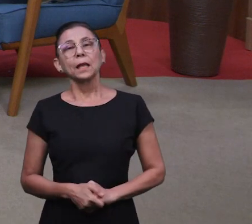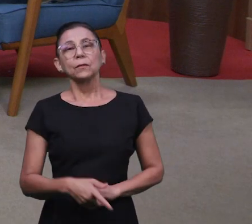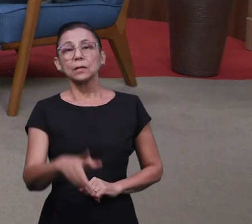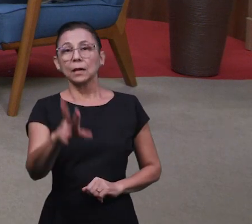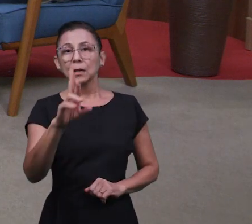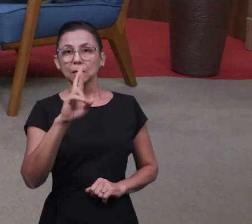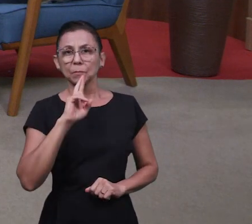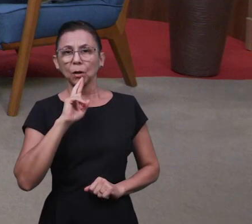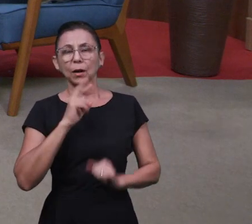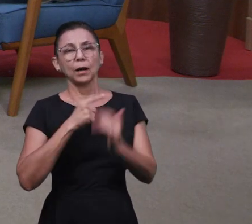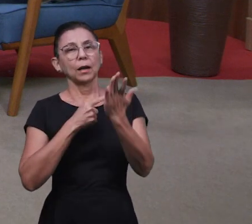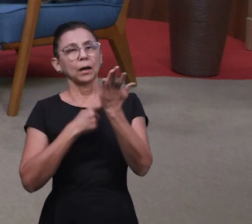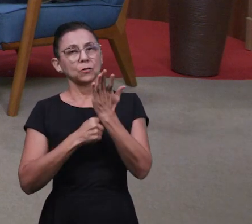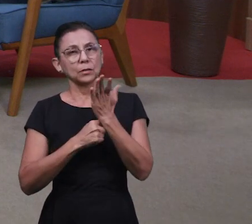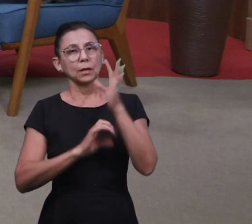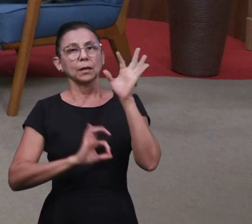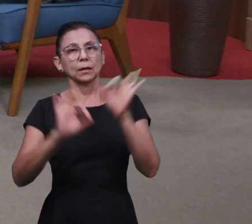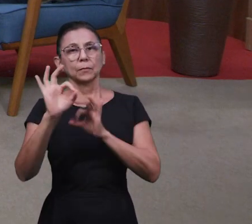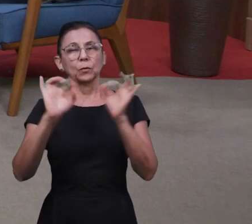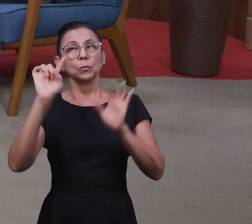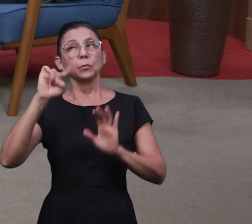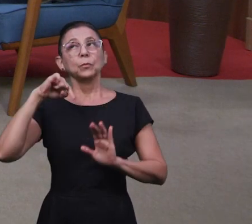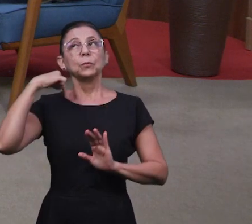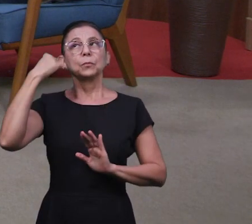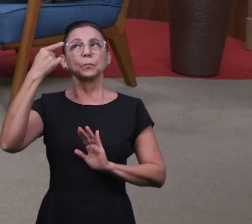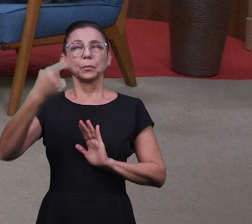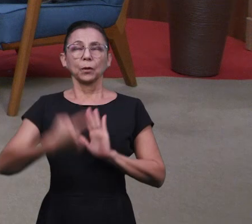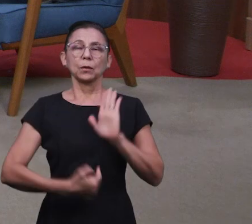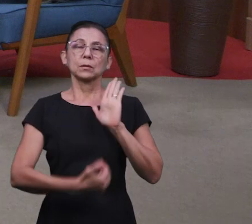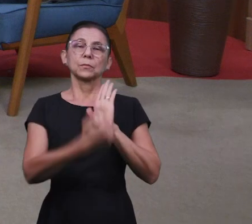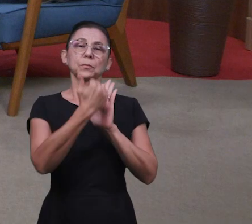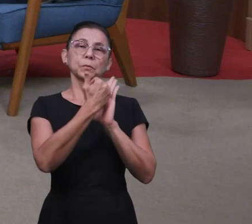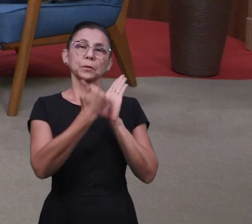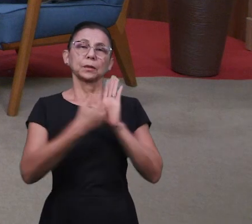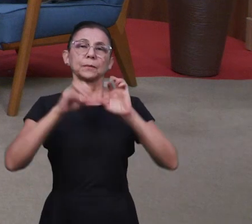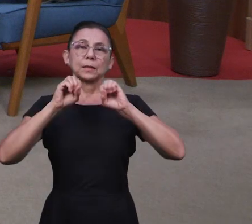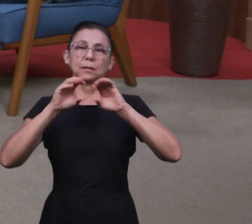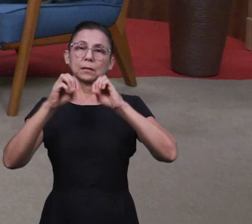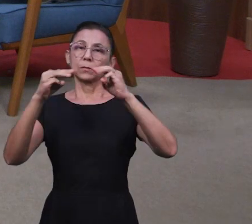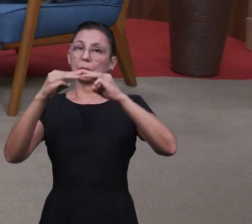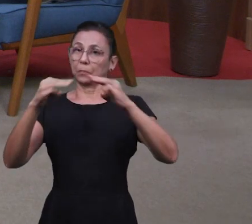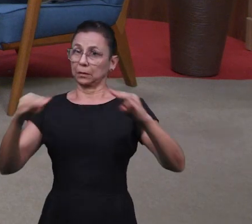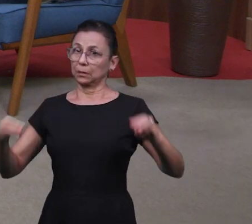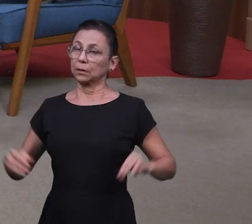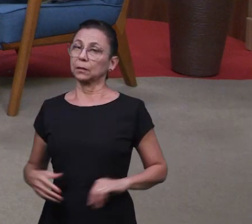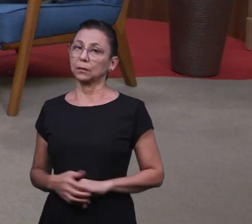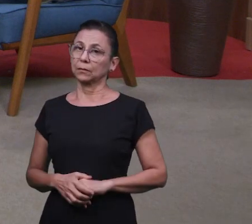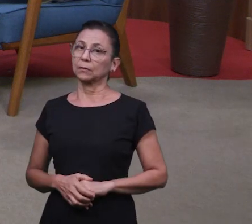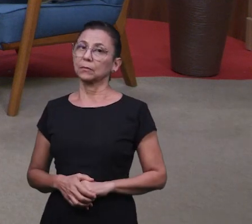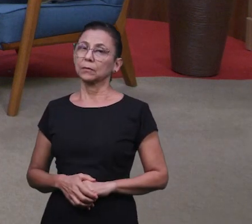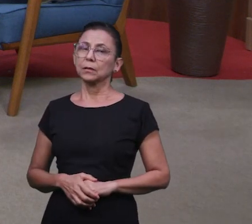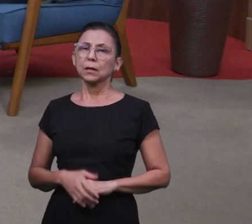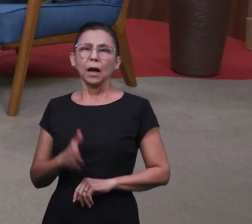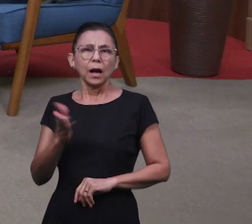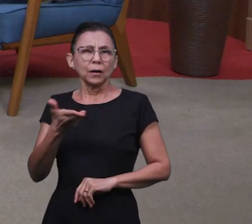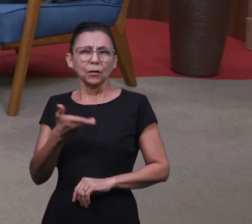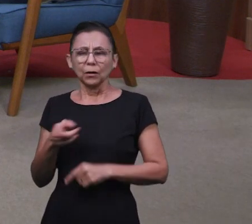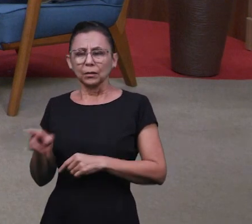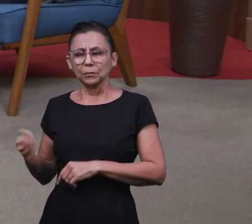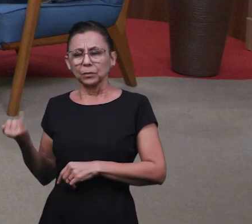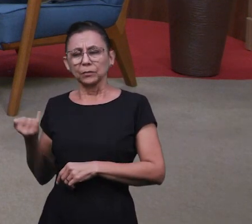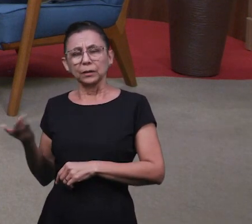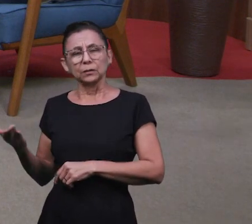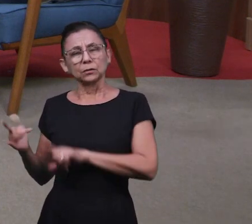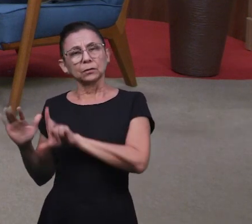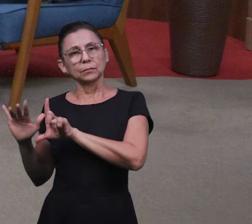essa questão vai nos ajudar a fazer a próxima edição do Lições do Manaim. Você pode já fazer isso, apontar a câmera